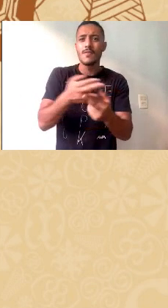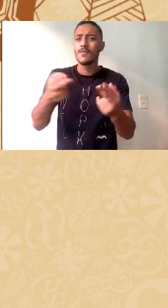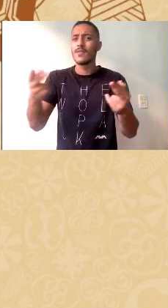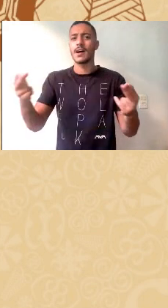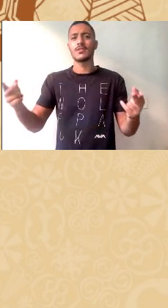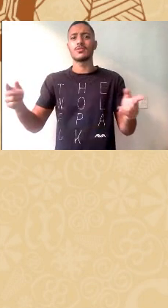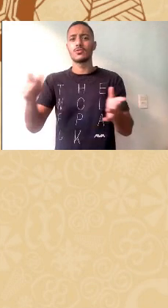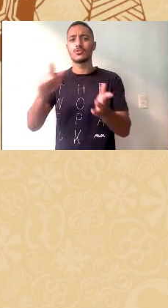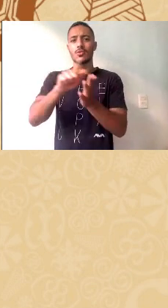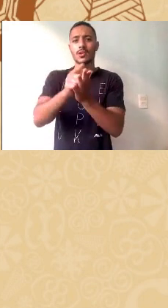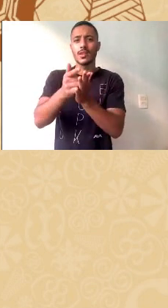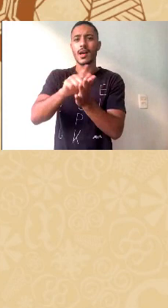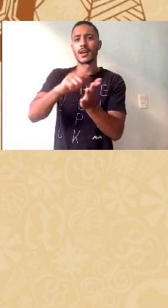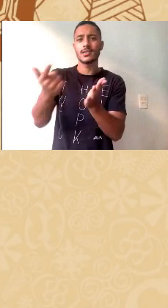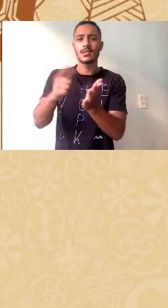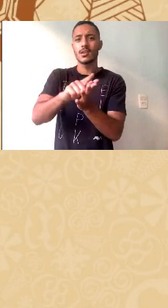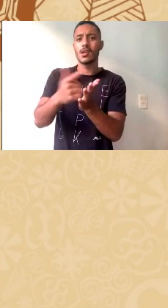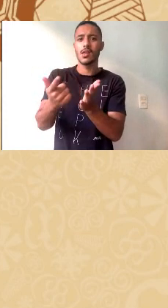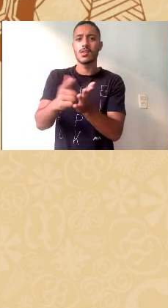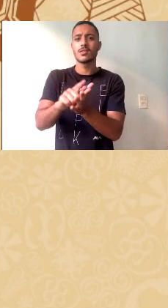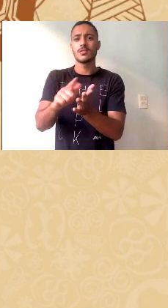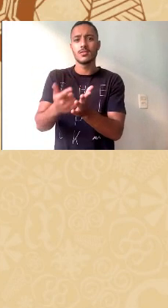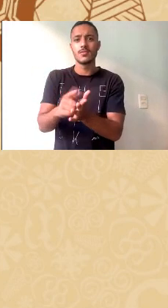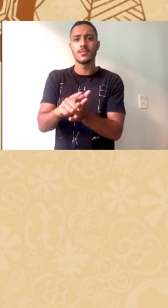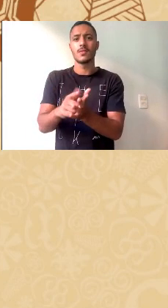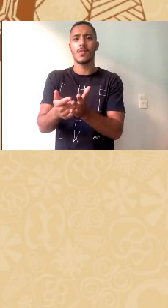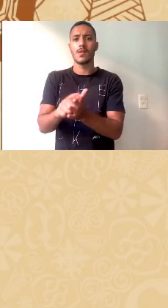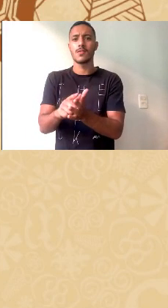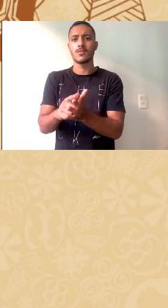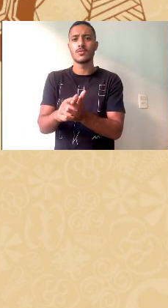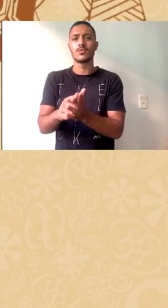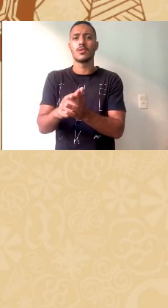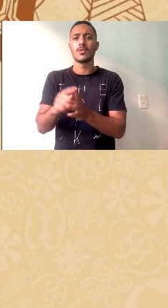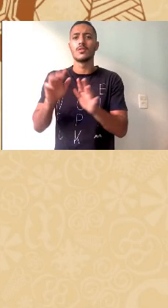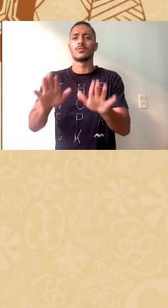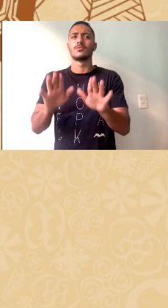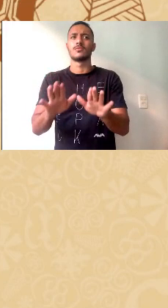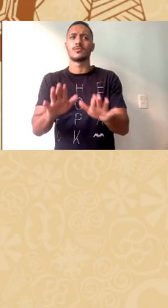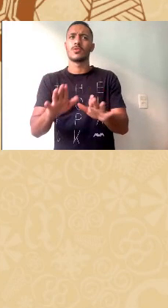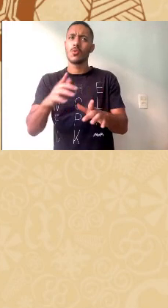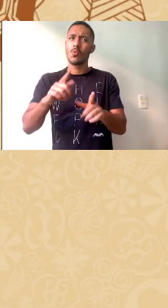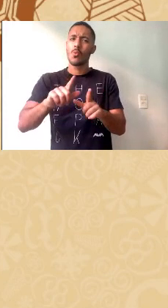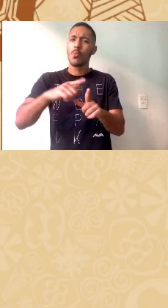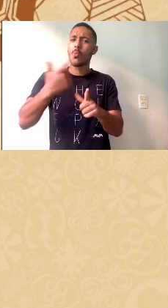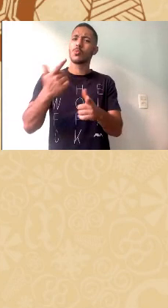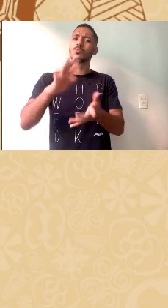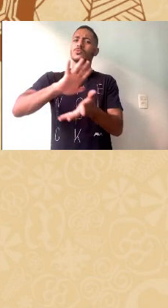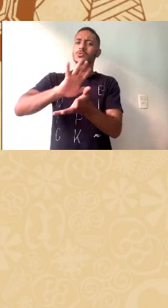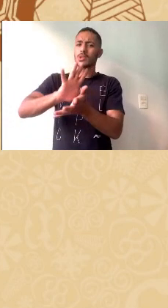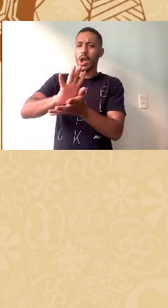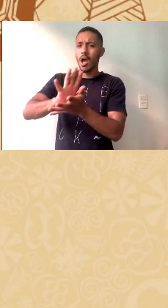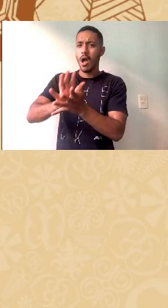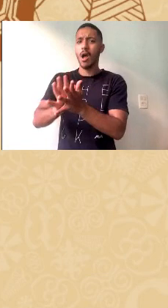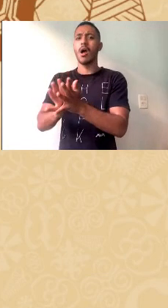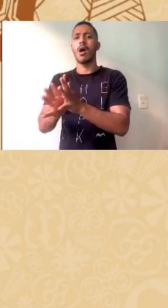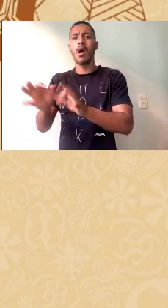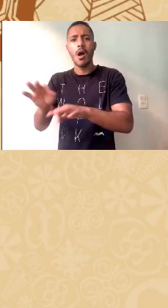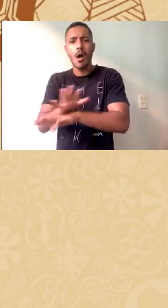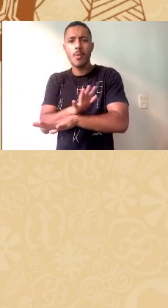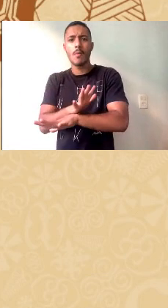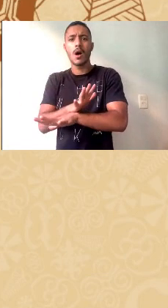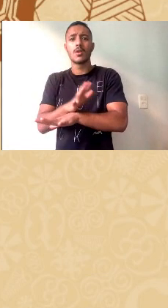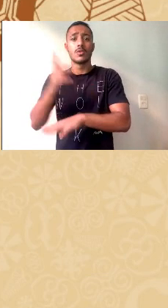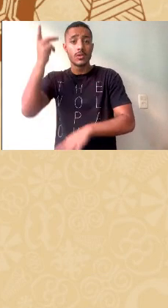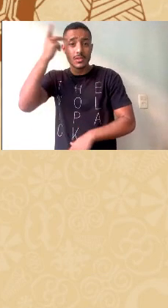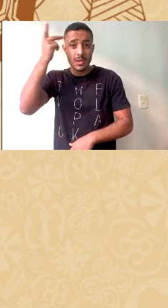pouca duração, outros foram mais... duraram um pouco mais. Como eu disse, há muitos estudos em São Paulo, Rio Grande do Sul,